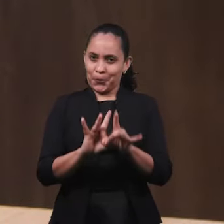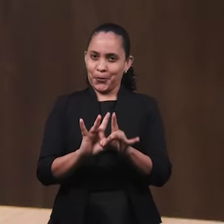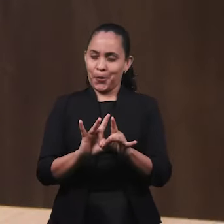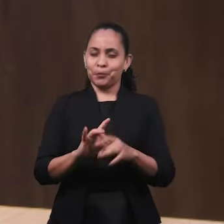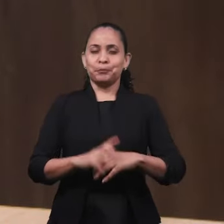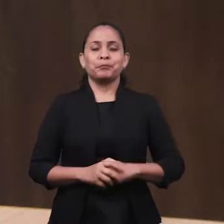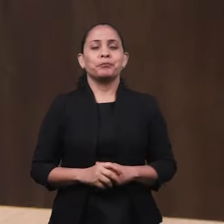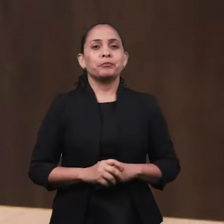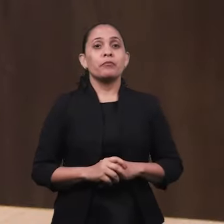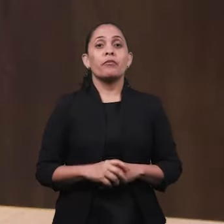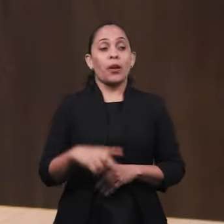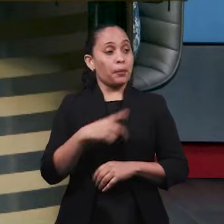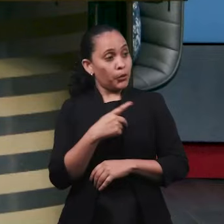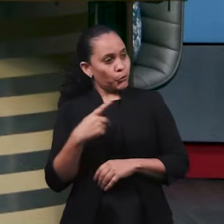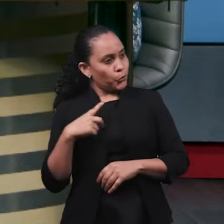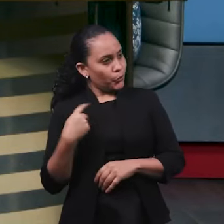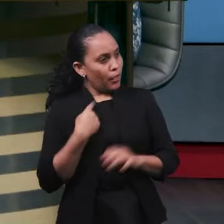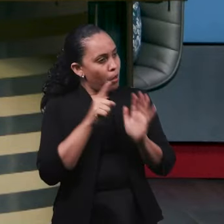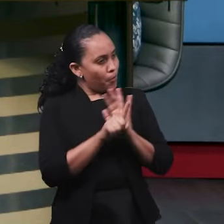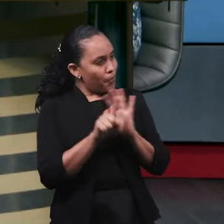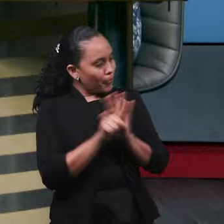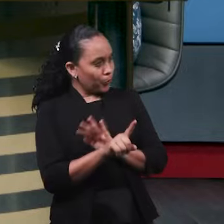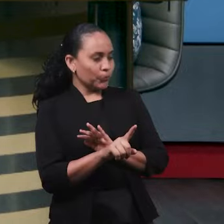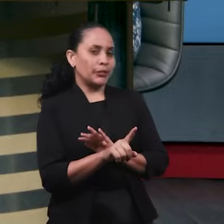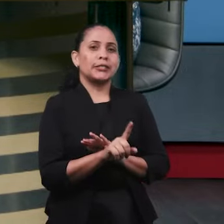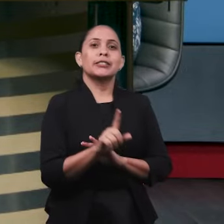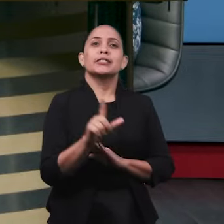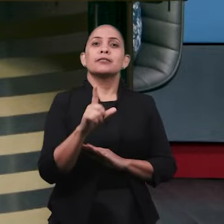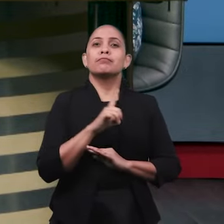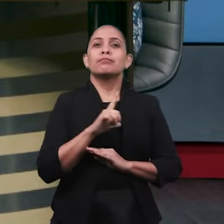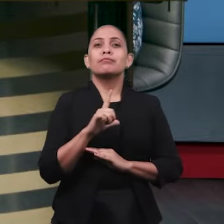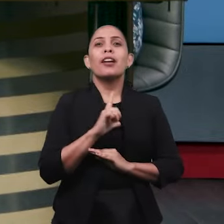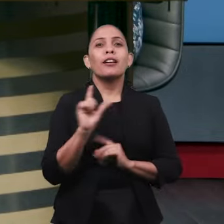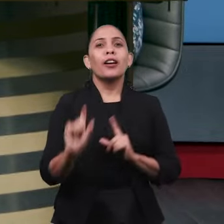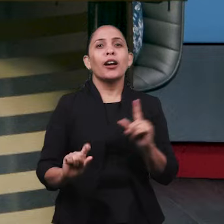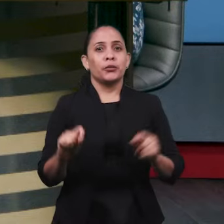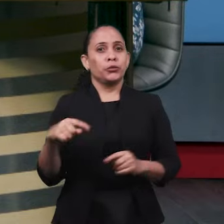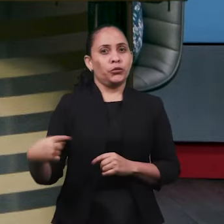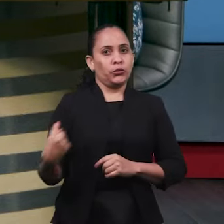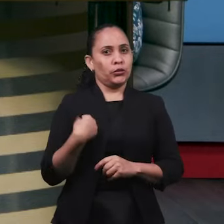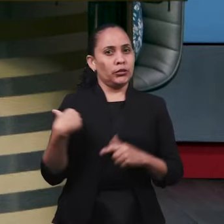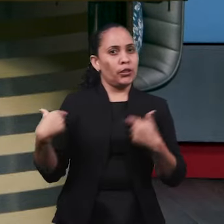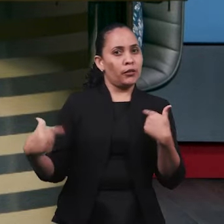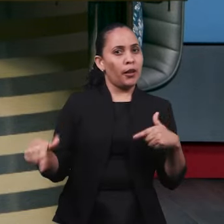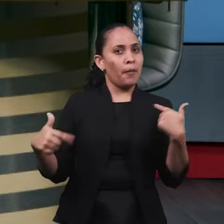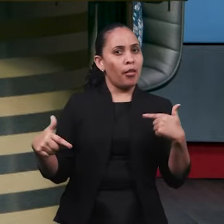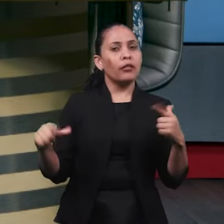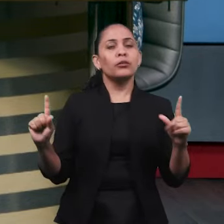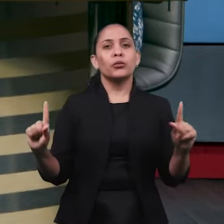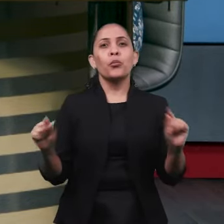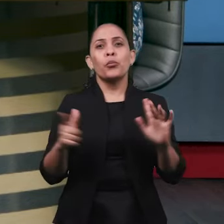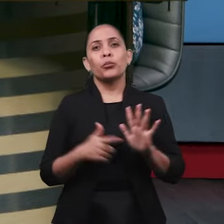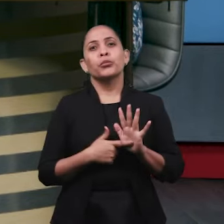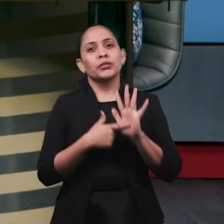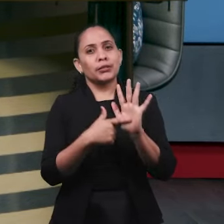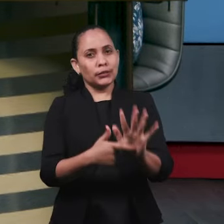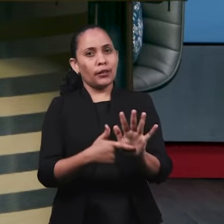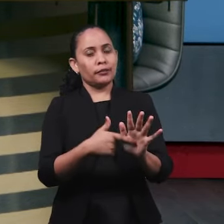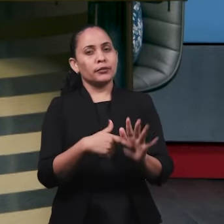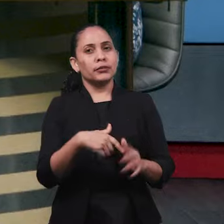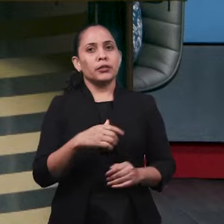Pastor, nós trouxemos aqui algumas perguntas, em cima daquilo que a gente está trabalhando aqui, que é para poder passar